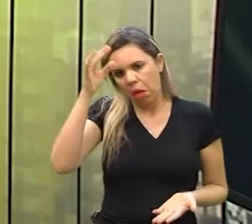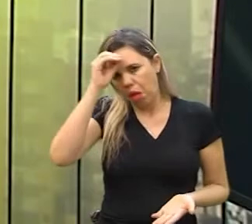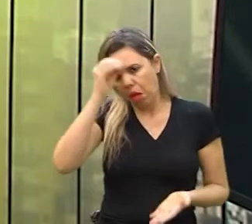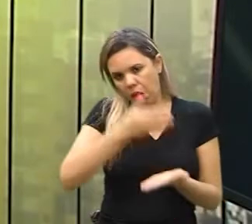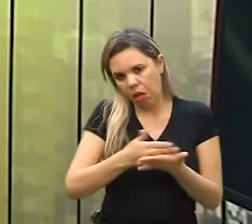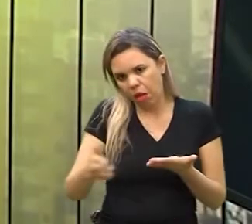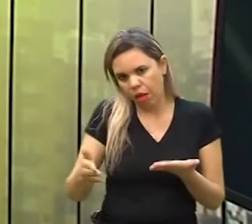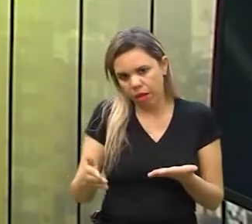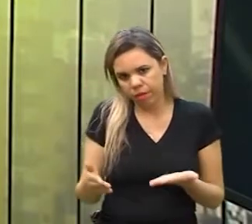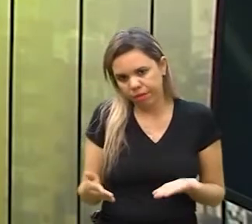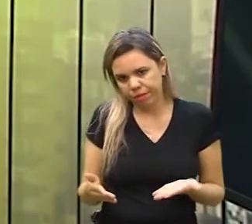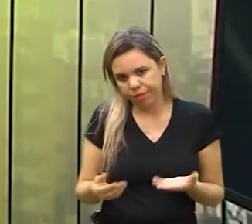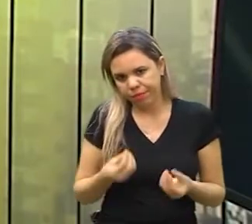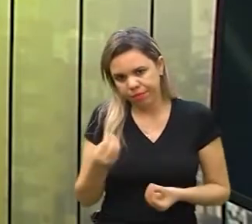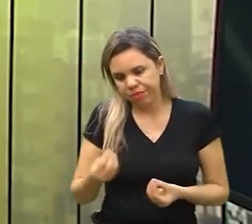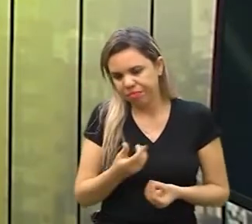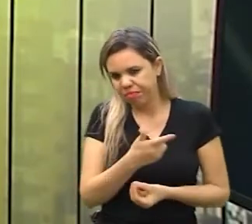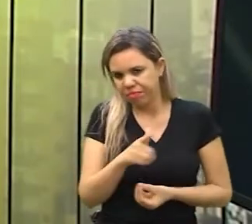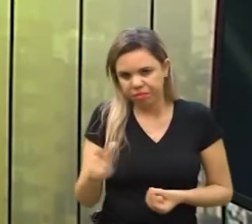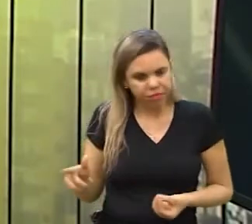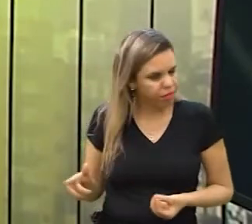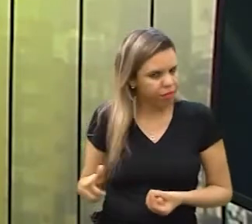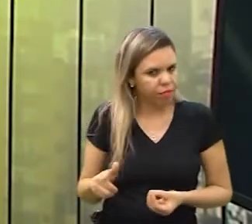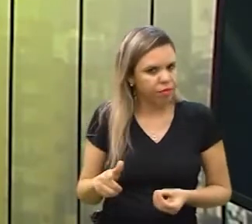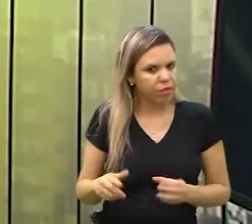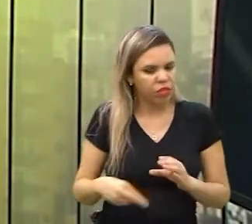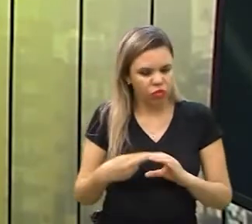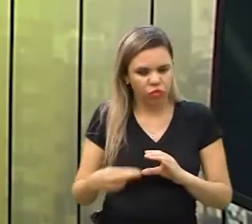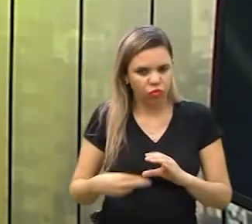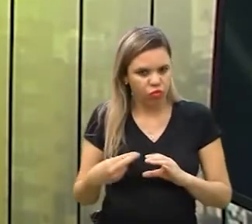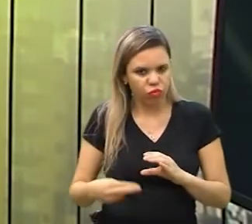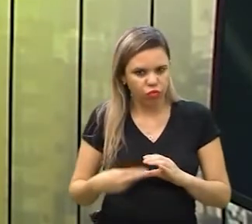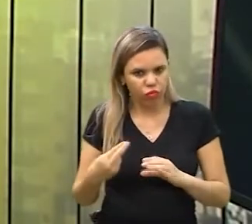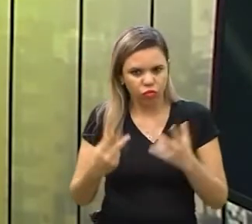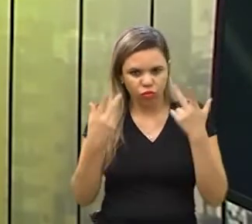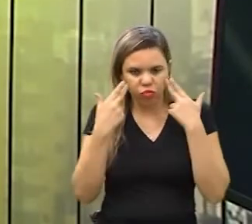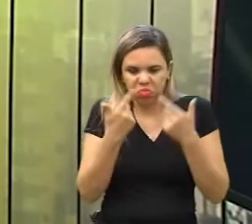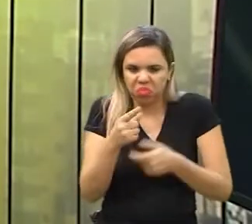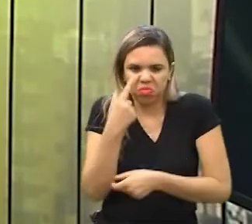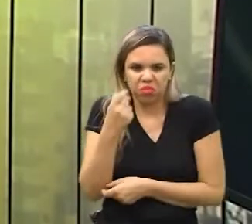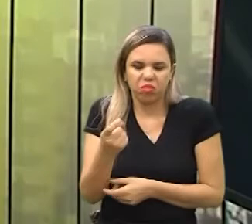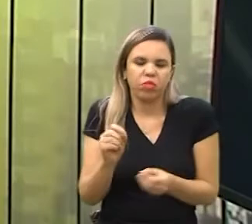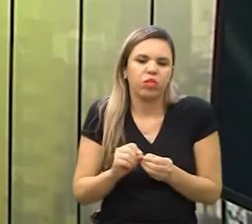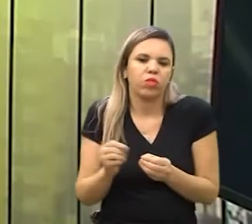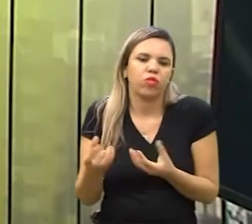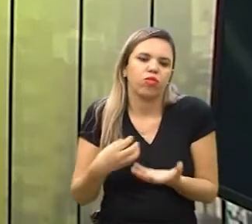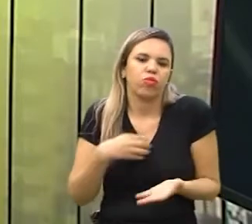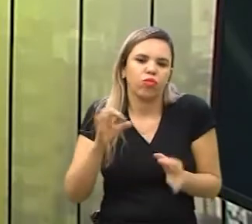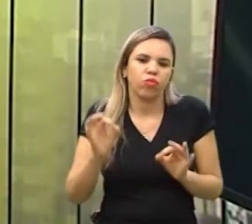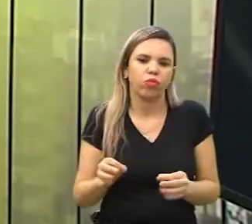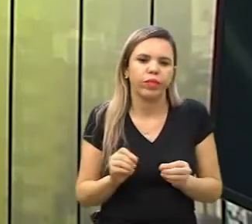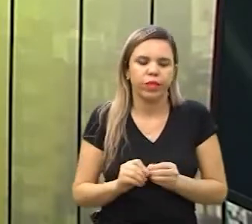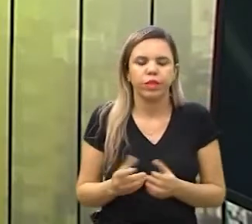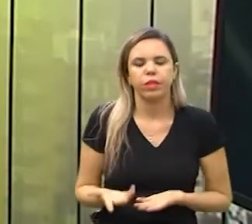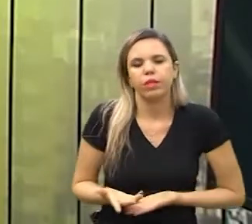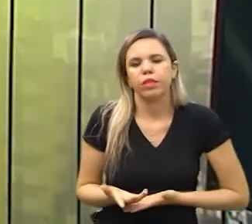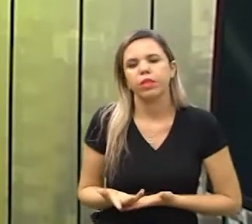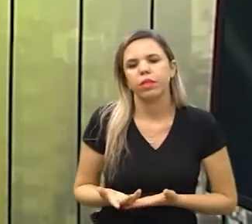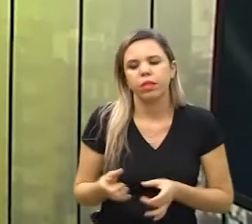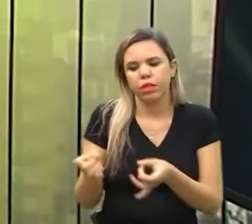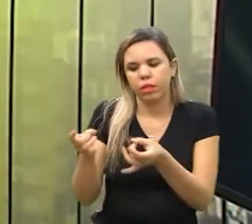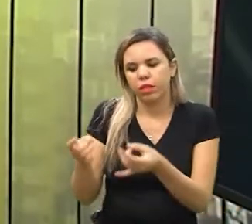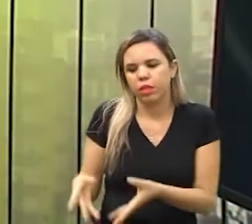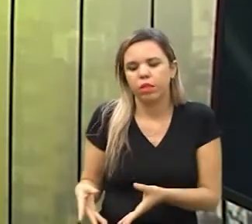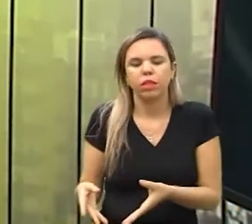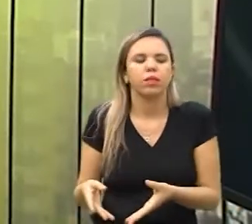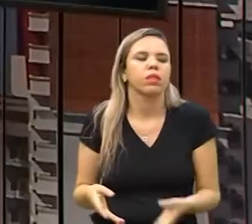não sabe por onde começar, ou não tem uma composteira, ou sei lá, não tem interesse em ter, né? Qual que é a maneira correta, então, de fazer